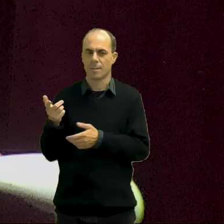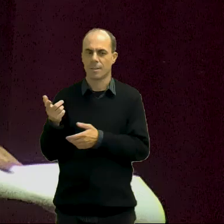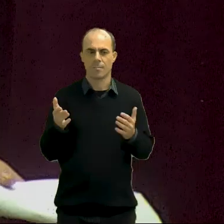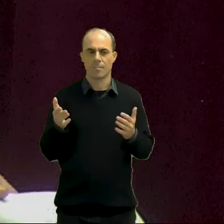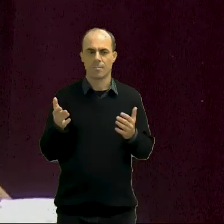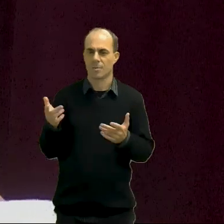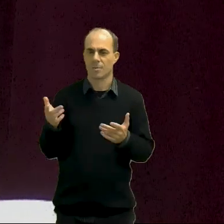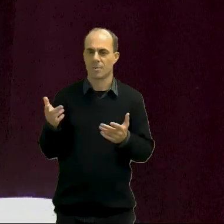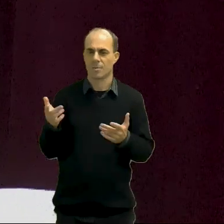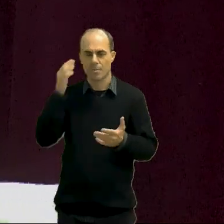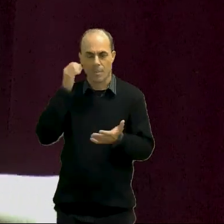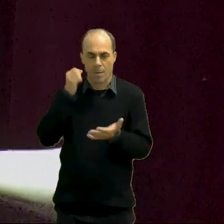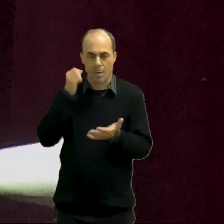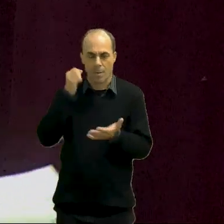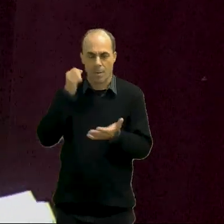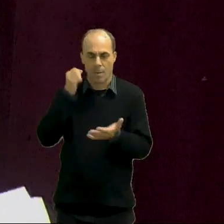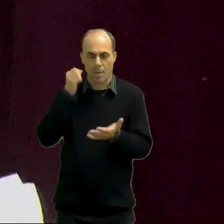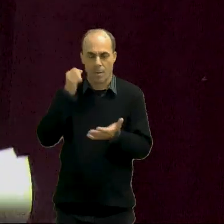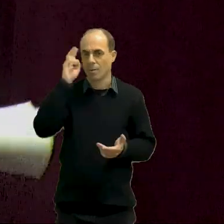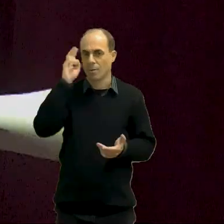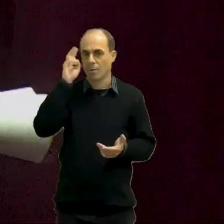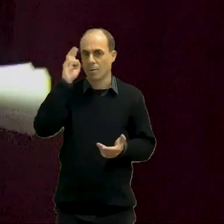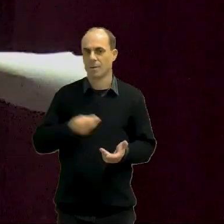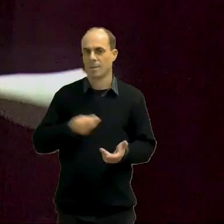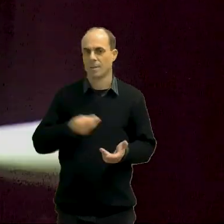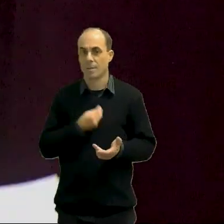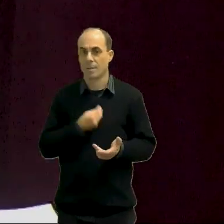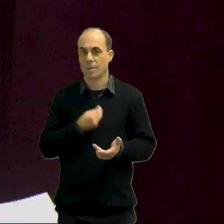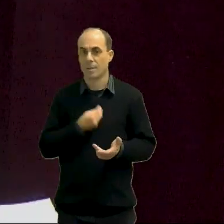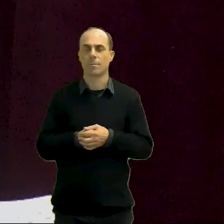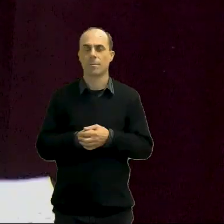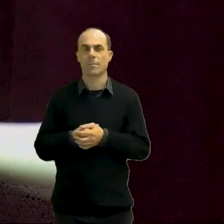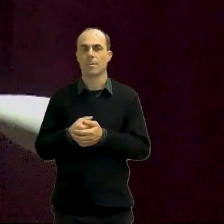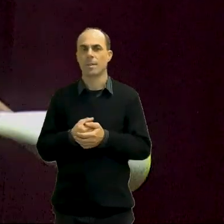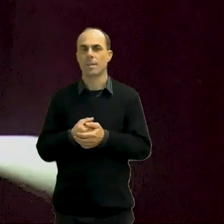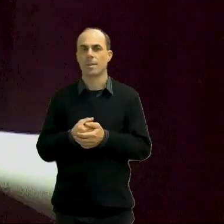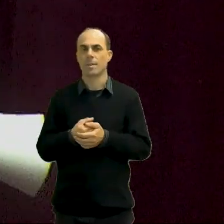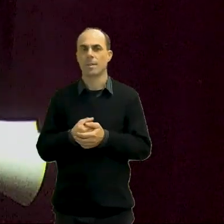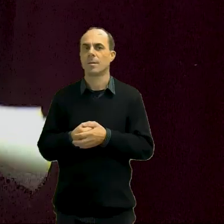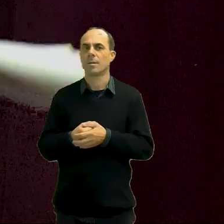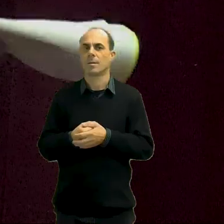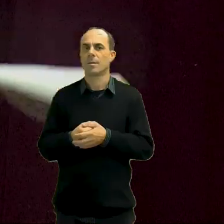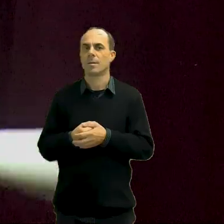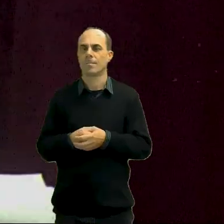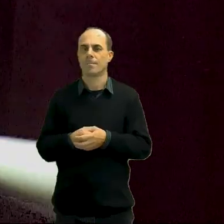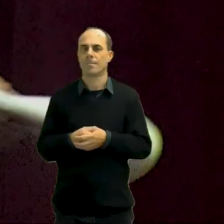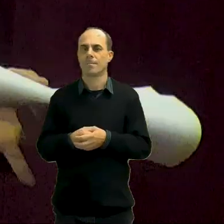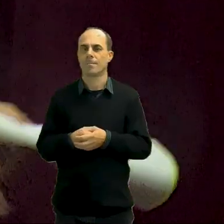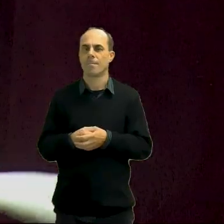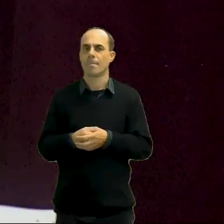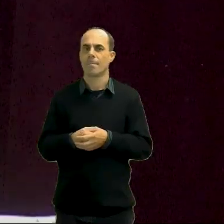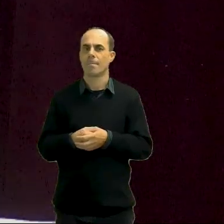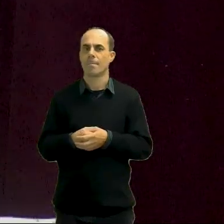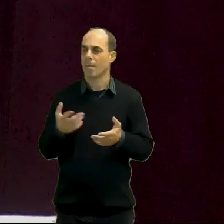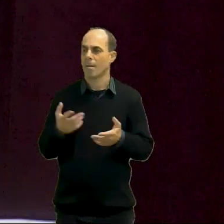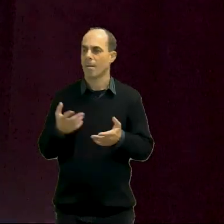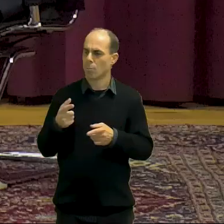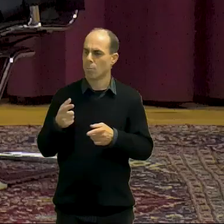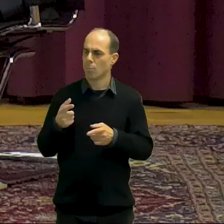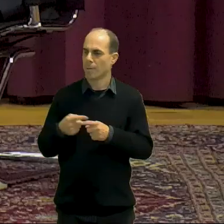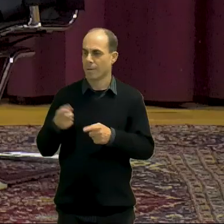passagem pelo Ministério Público né Assim que tenha levado a esse esse prêmio né